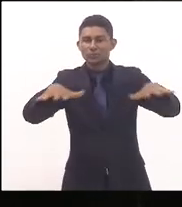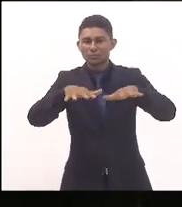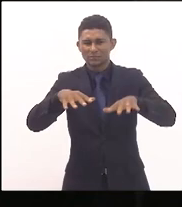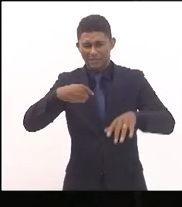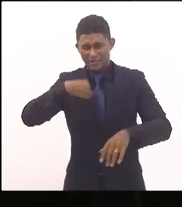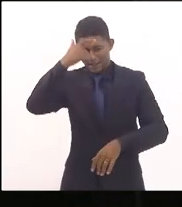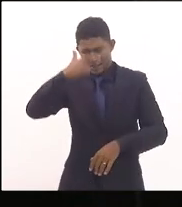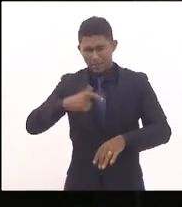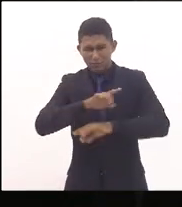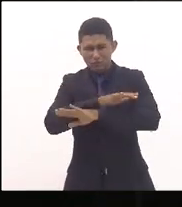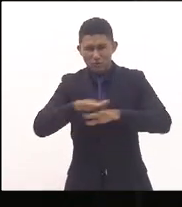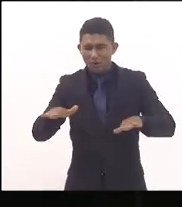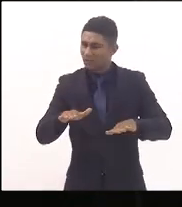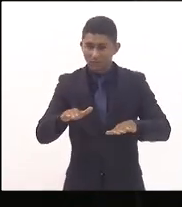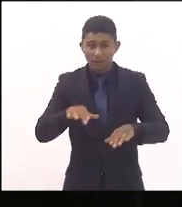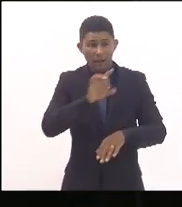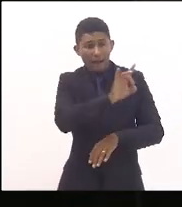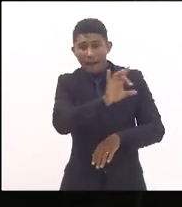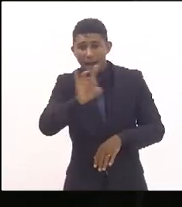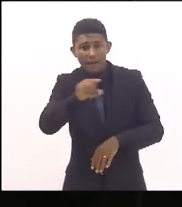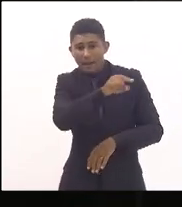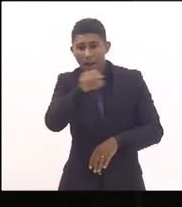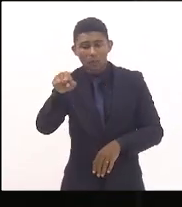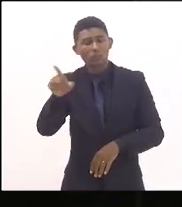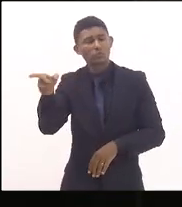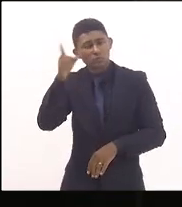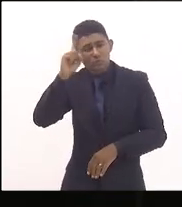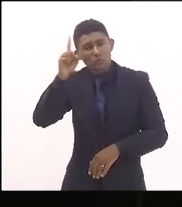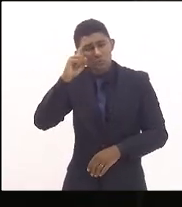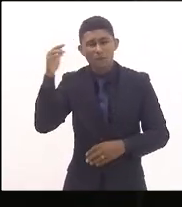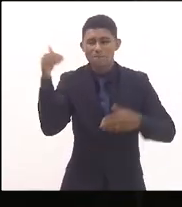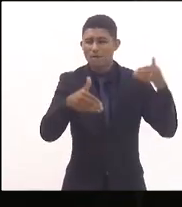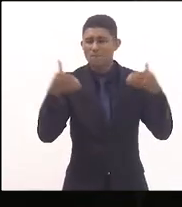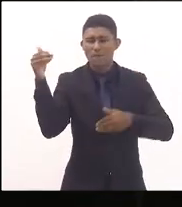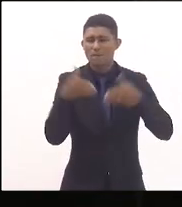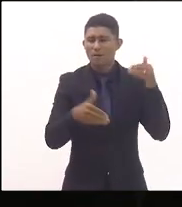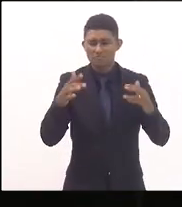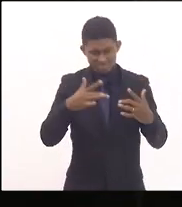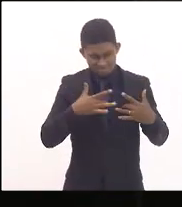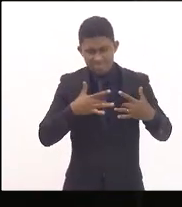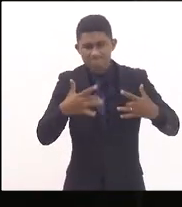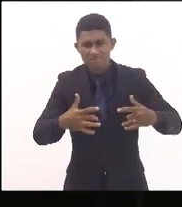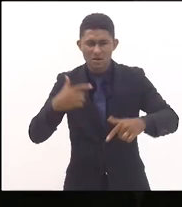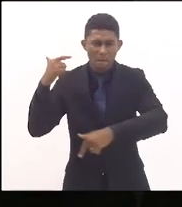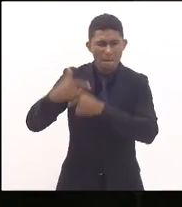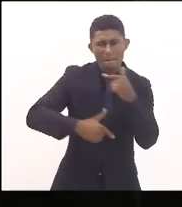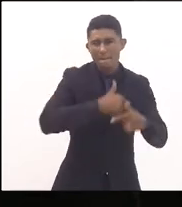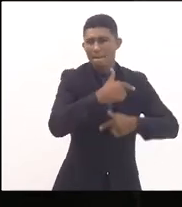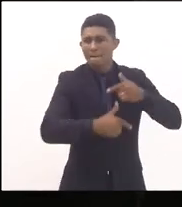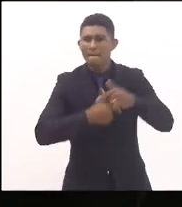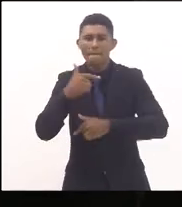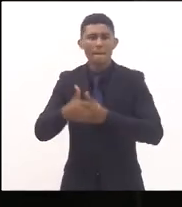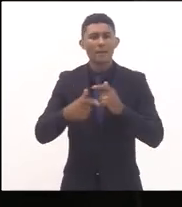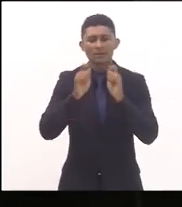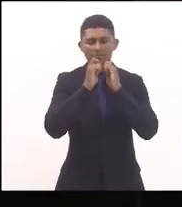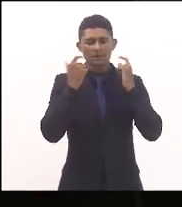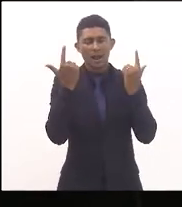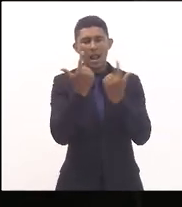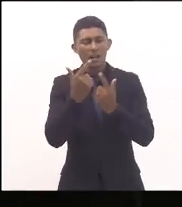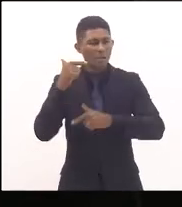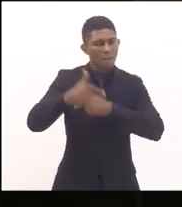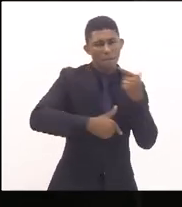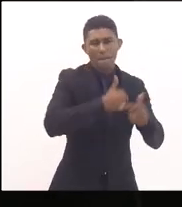medalha mas é cada um de nós que estamos aqui todos os dias dedicando o nosso trabalho em prol do